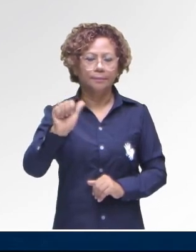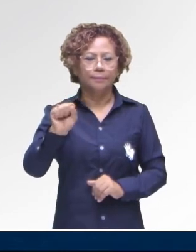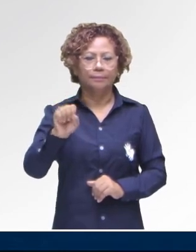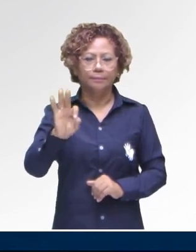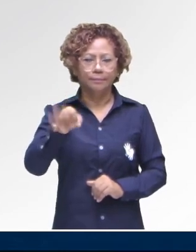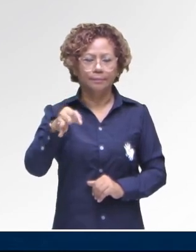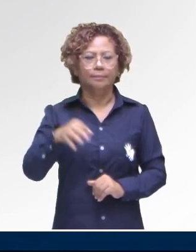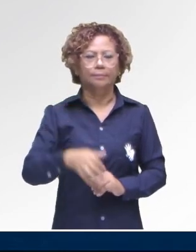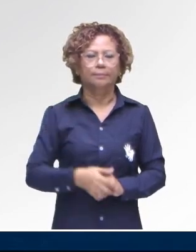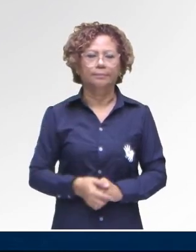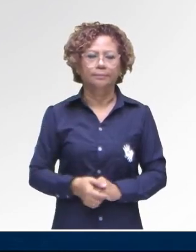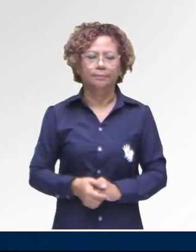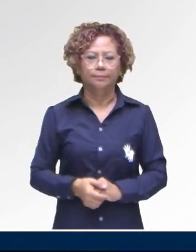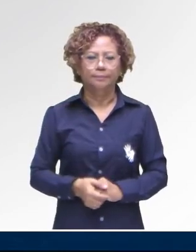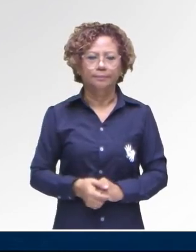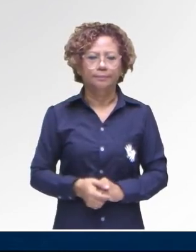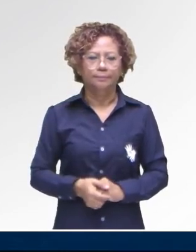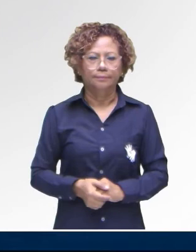exatamente, tá?